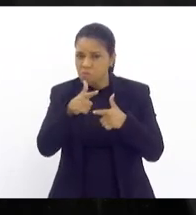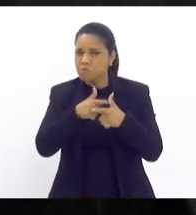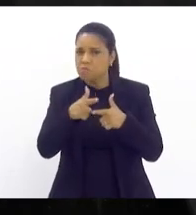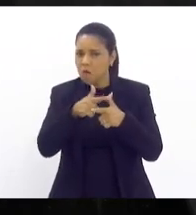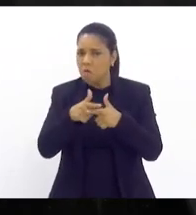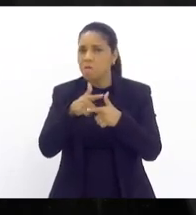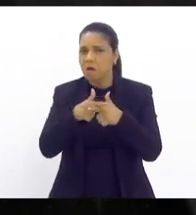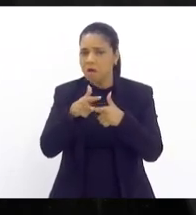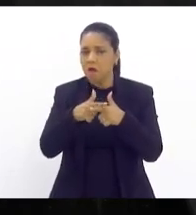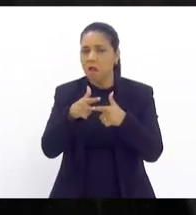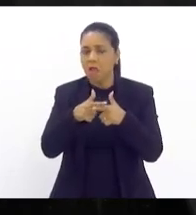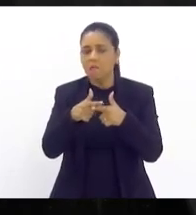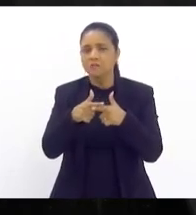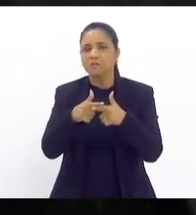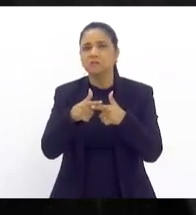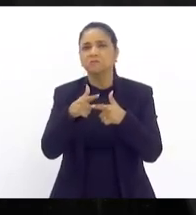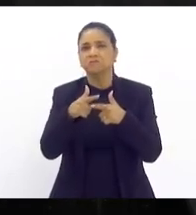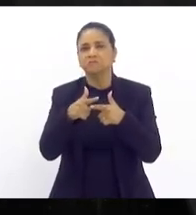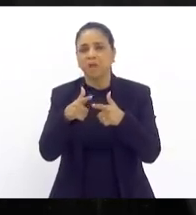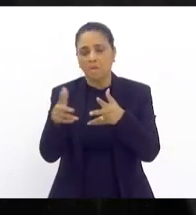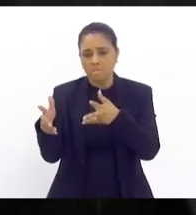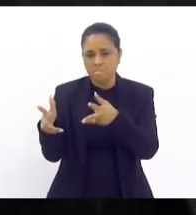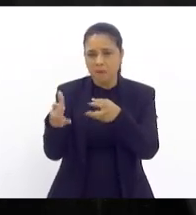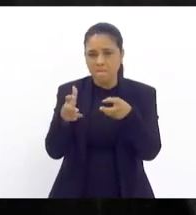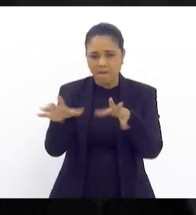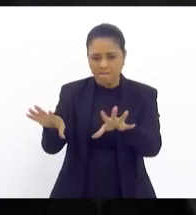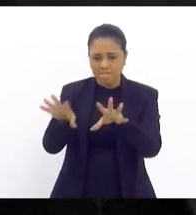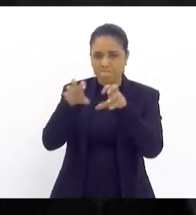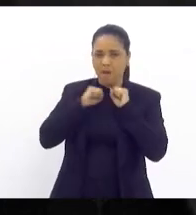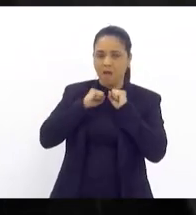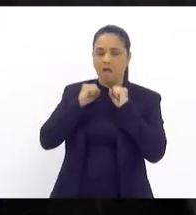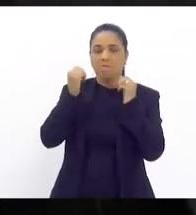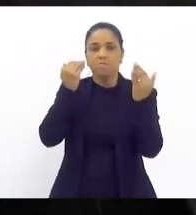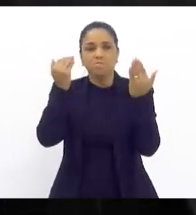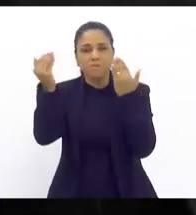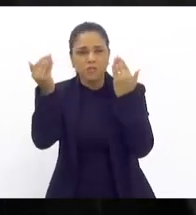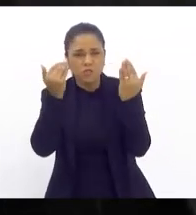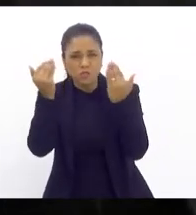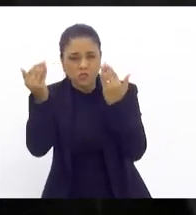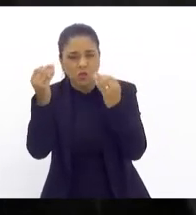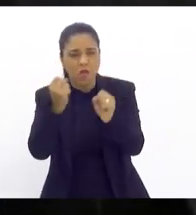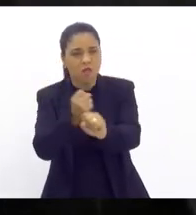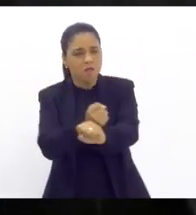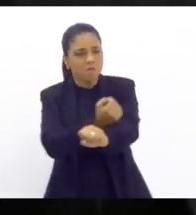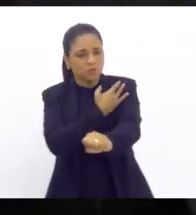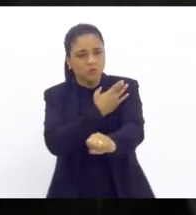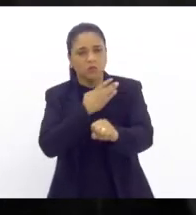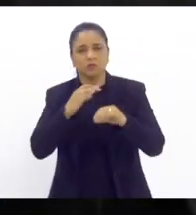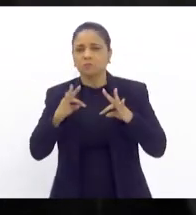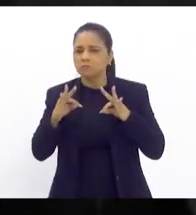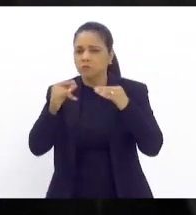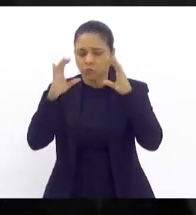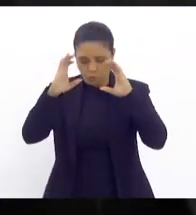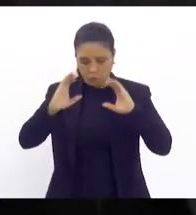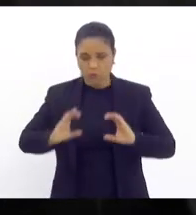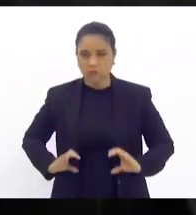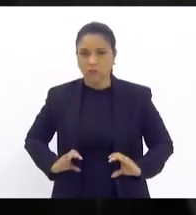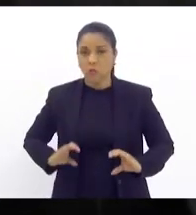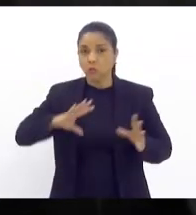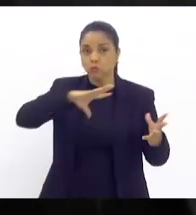é psicológicos e emocionais para todos os cidadãos do mundo inteiro